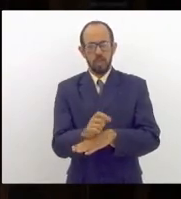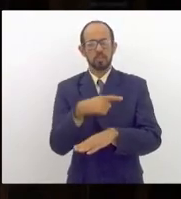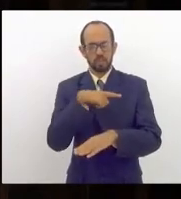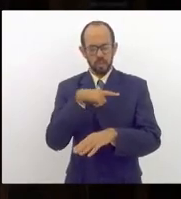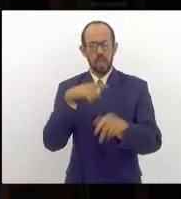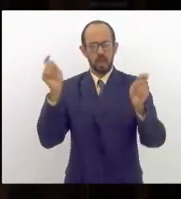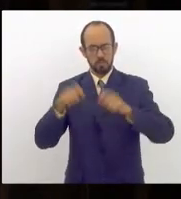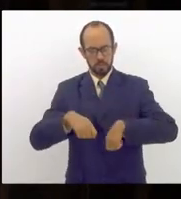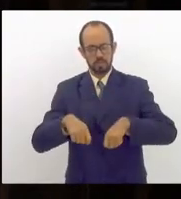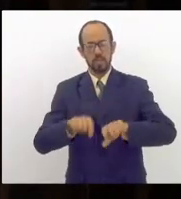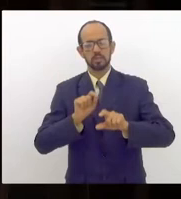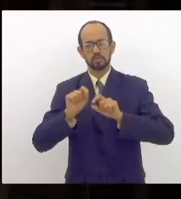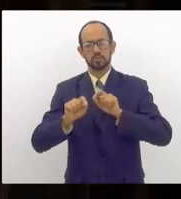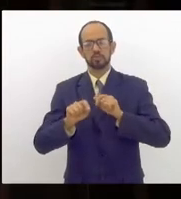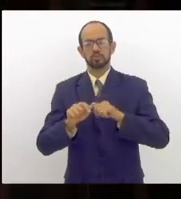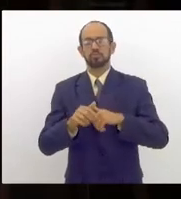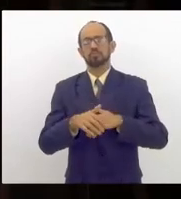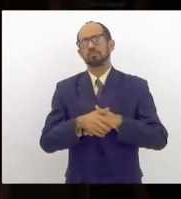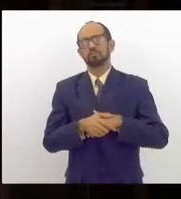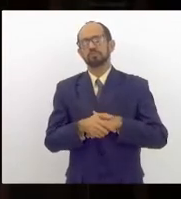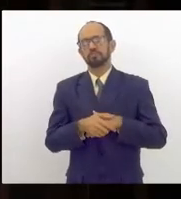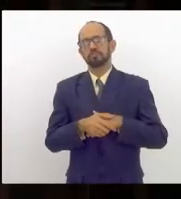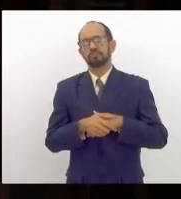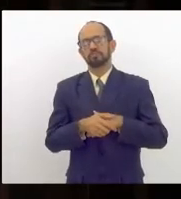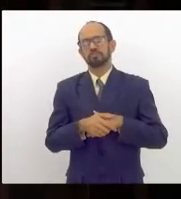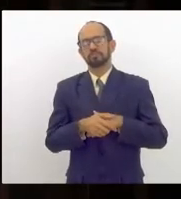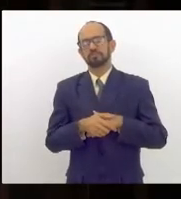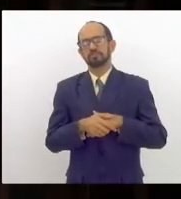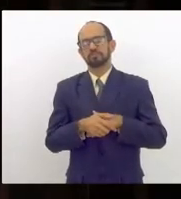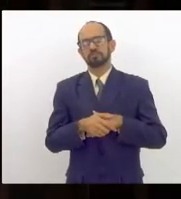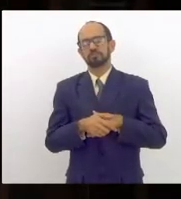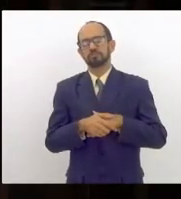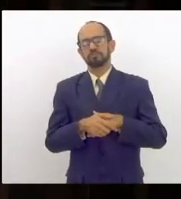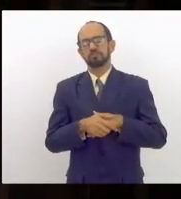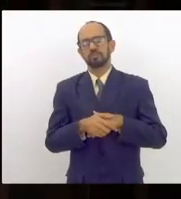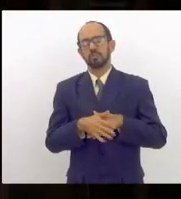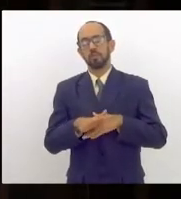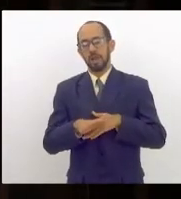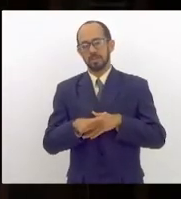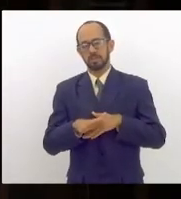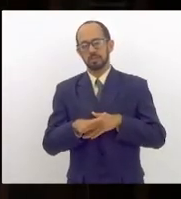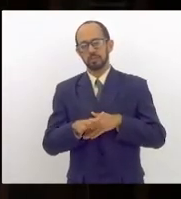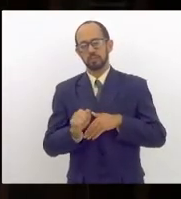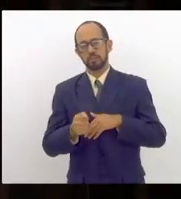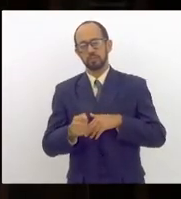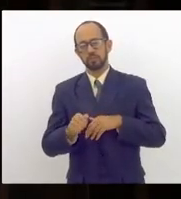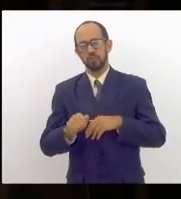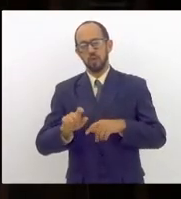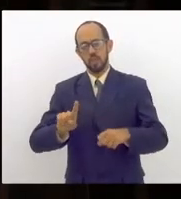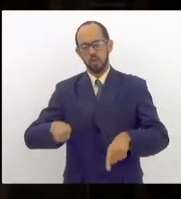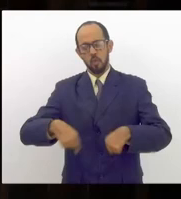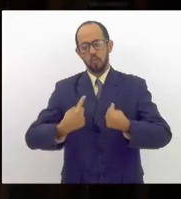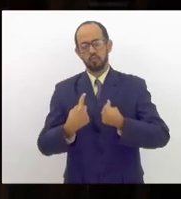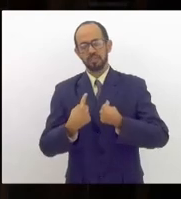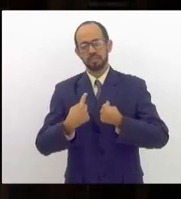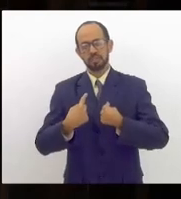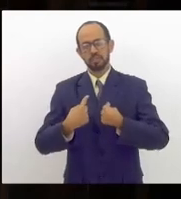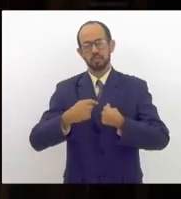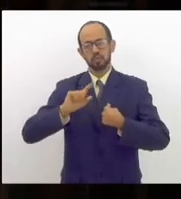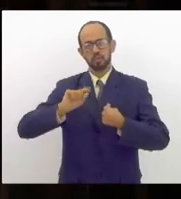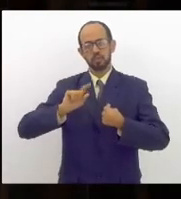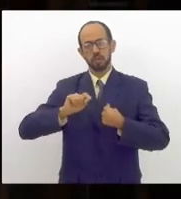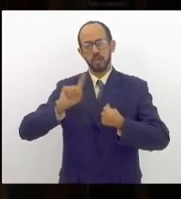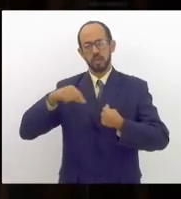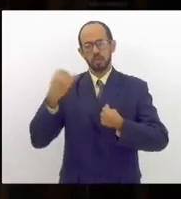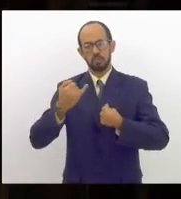condições e fomos convencidos pelo imperialismo de que o importante